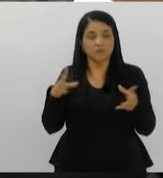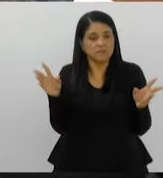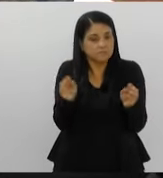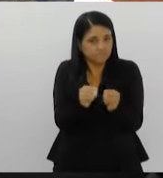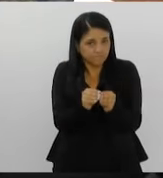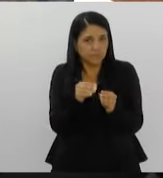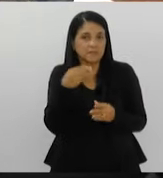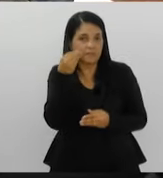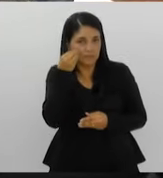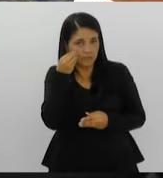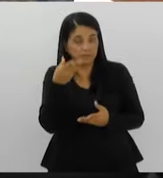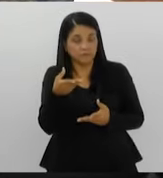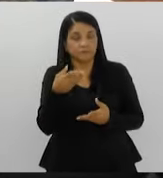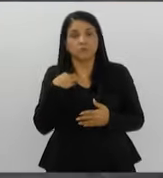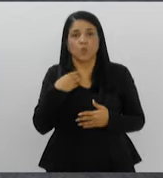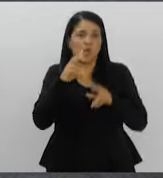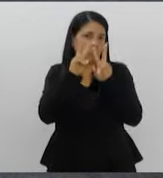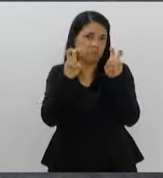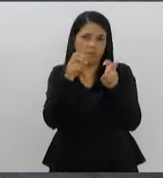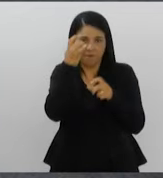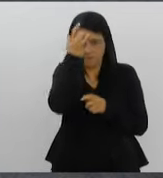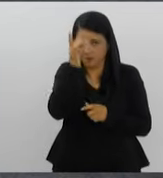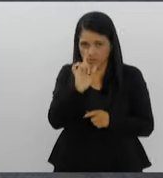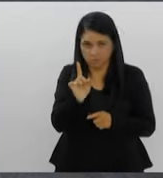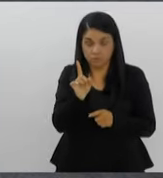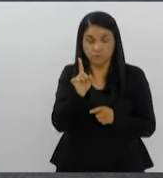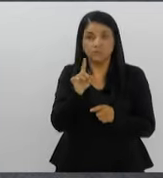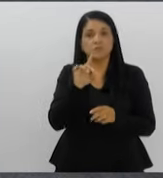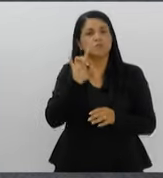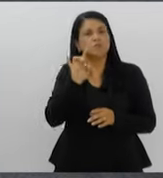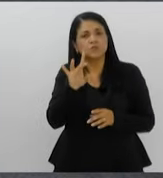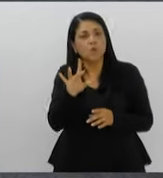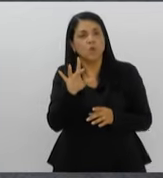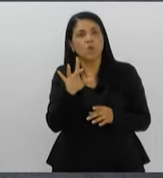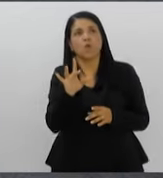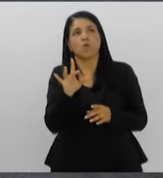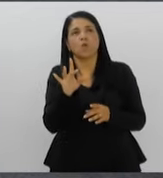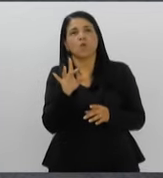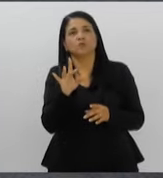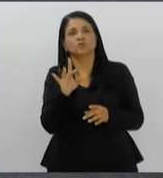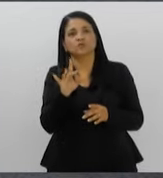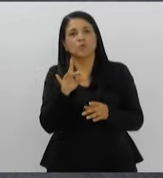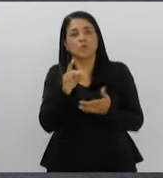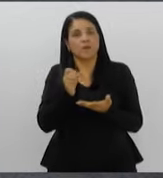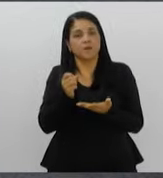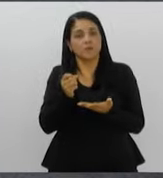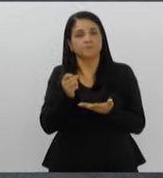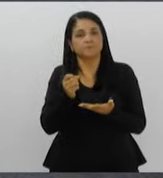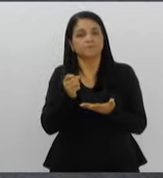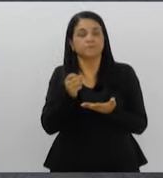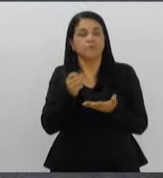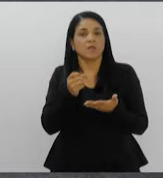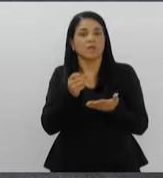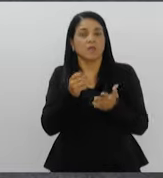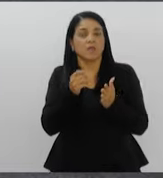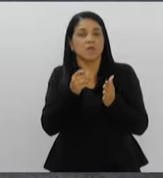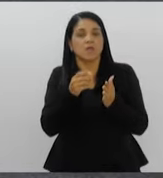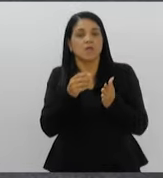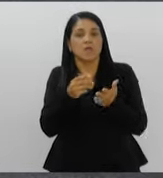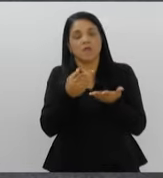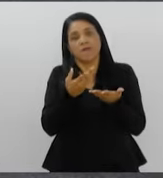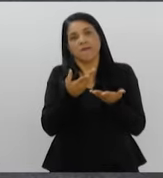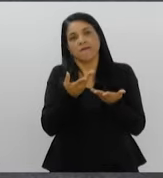fácil. Primeiro porque se trata não única exclusivamente de uma concessão de renúncia fiscal para um